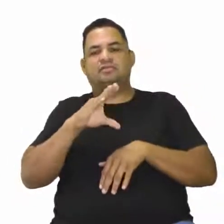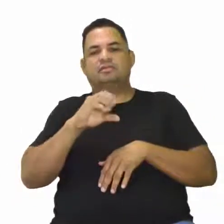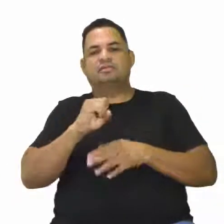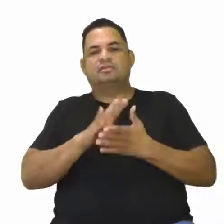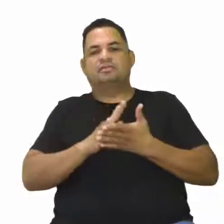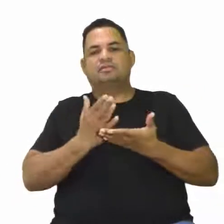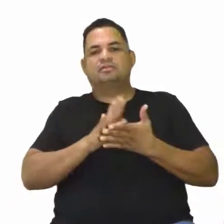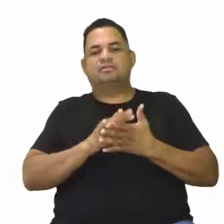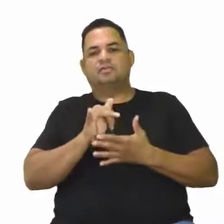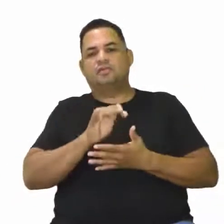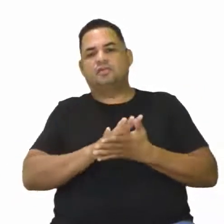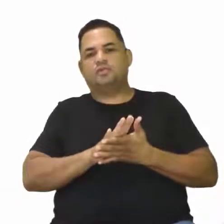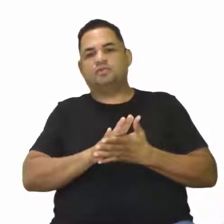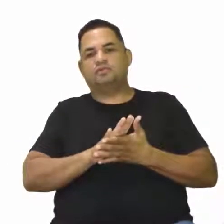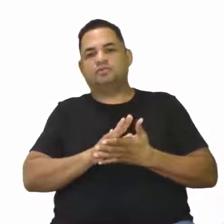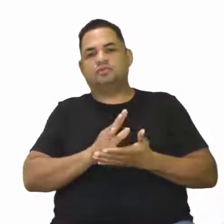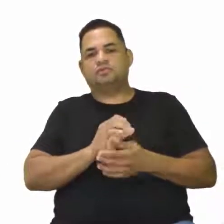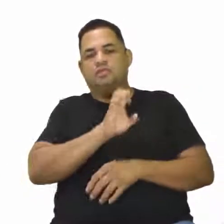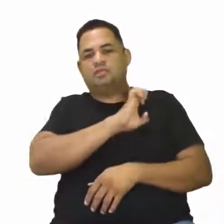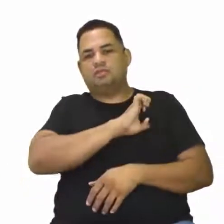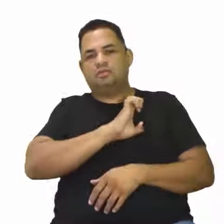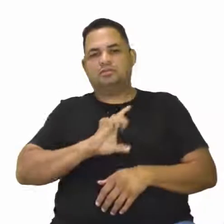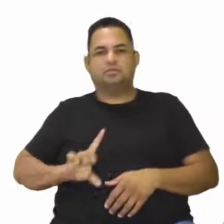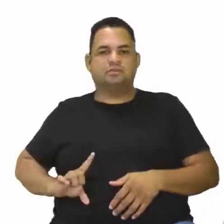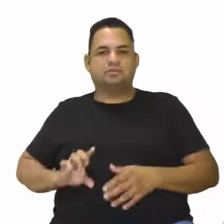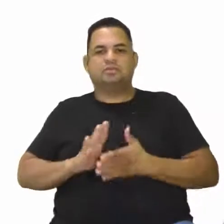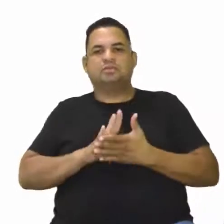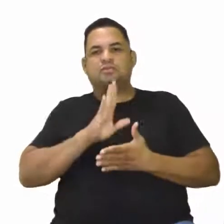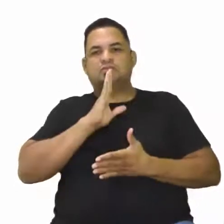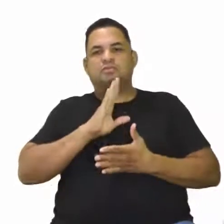ela foi conhecida, ele ficou conhecido, no ano